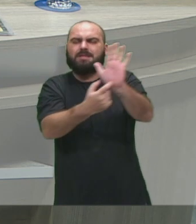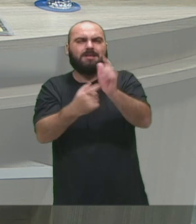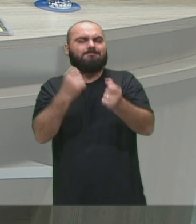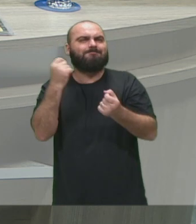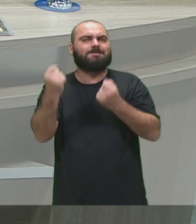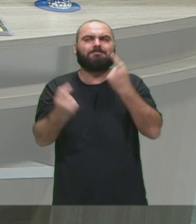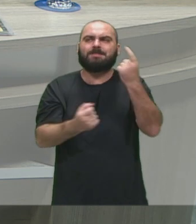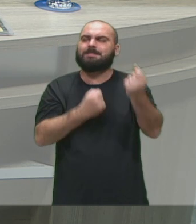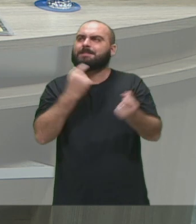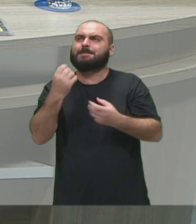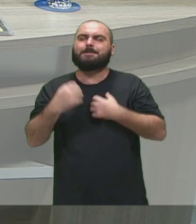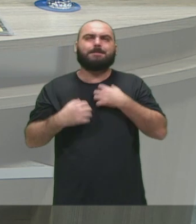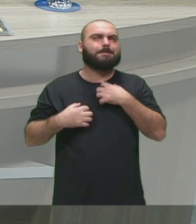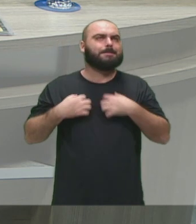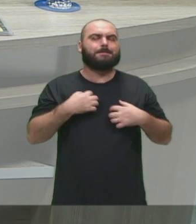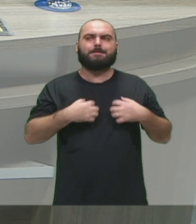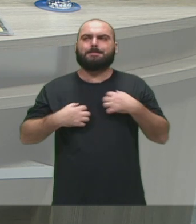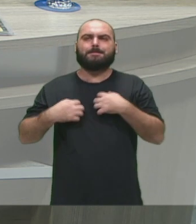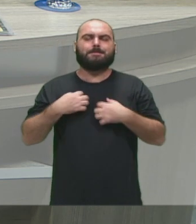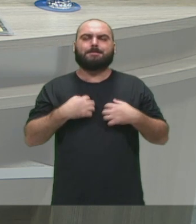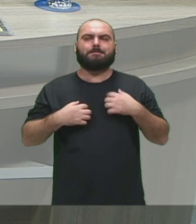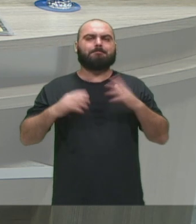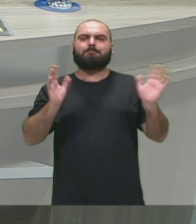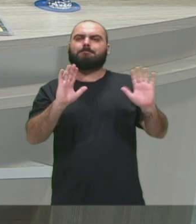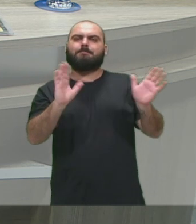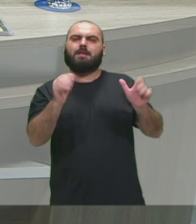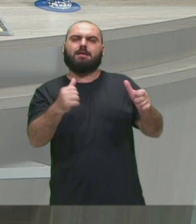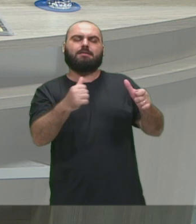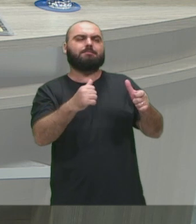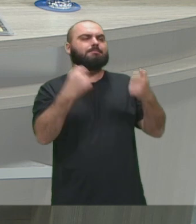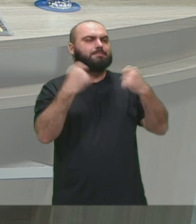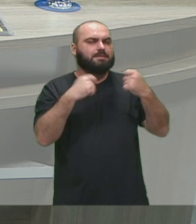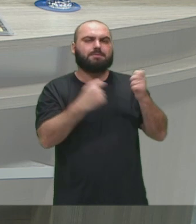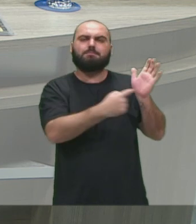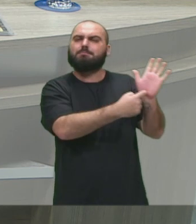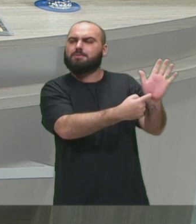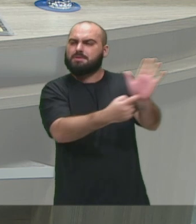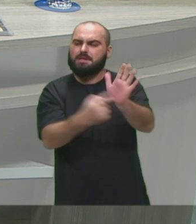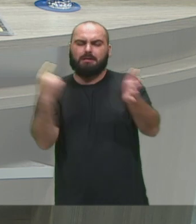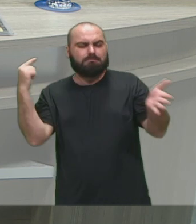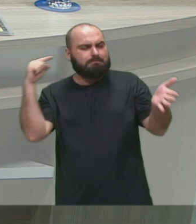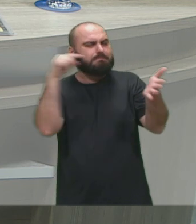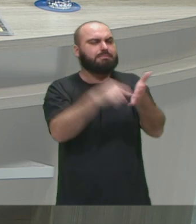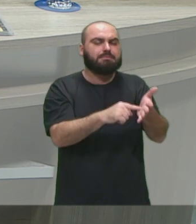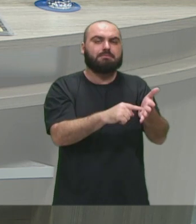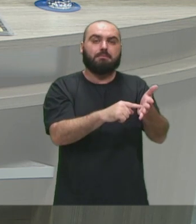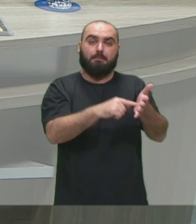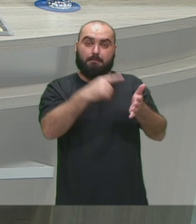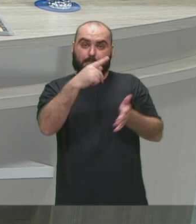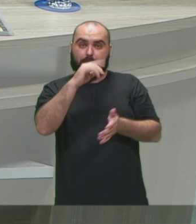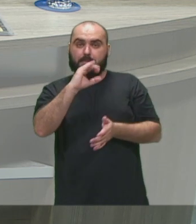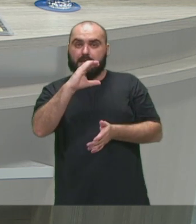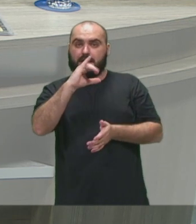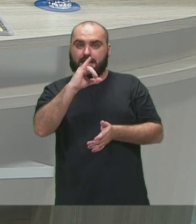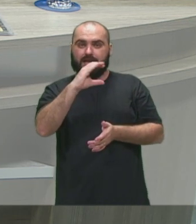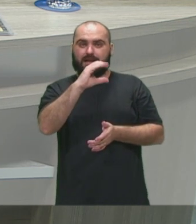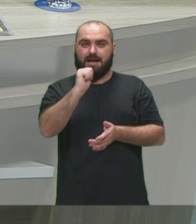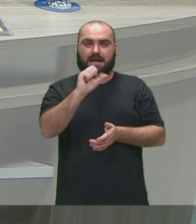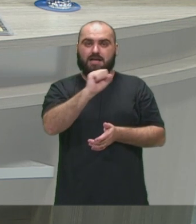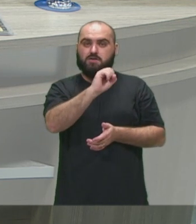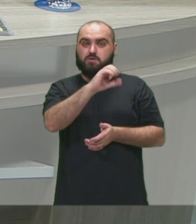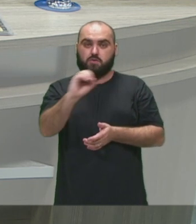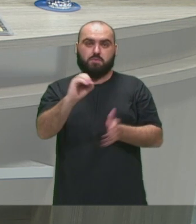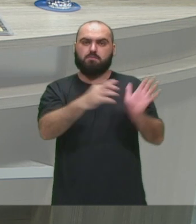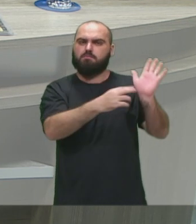ficar engajado, não por se engajar simplesmente, mas realmente para denunciar o tanto de horror que existe